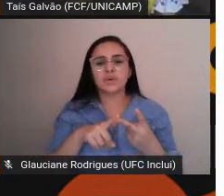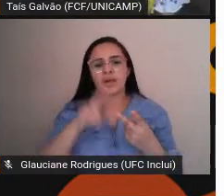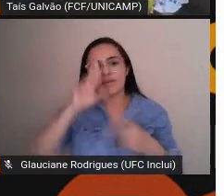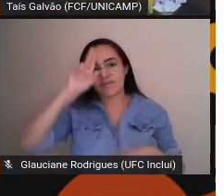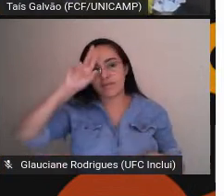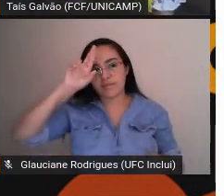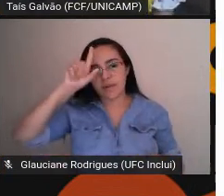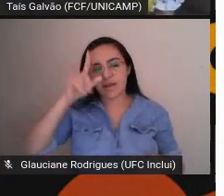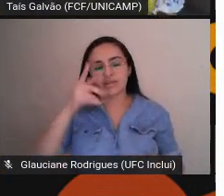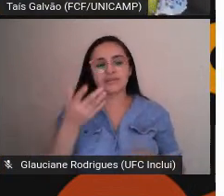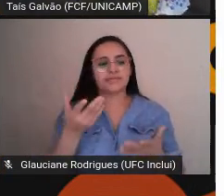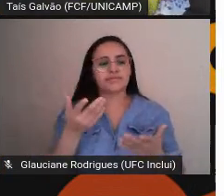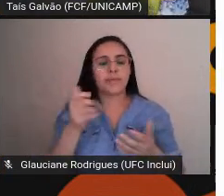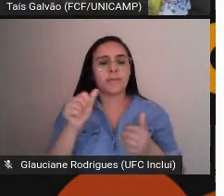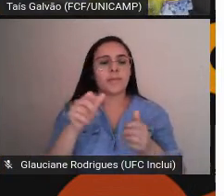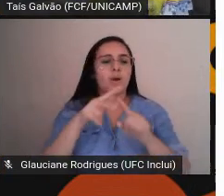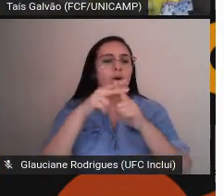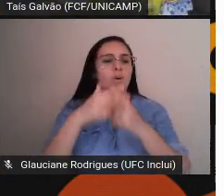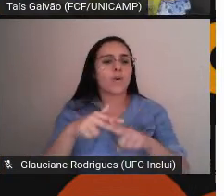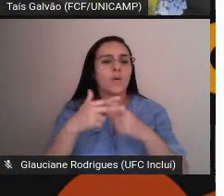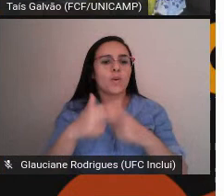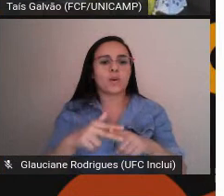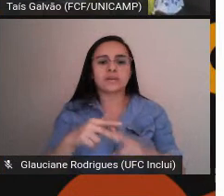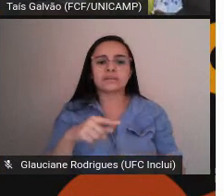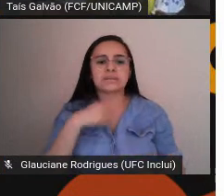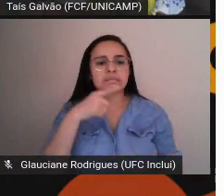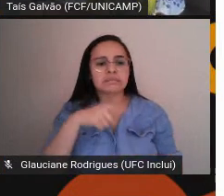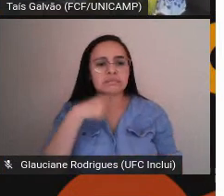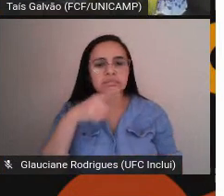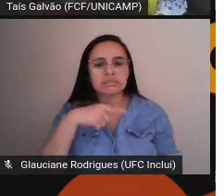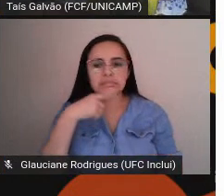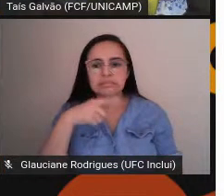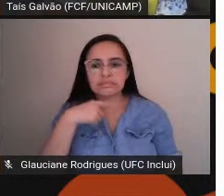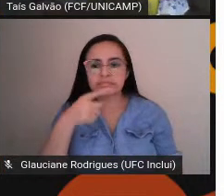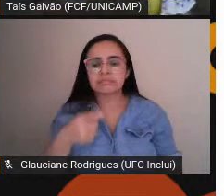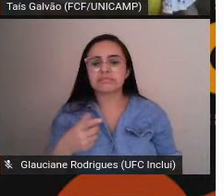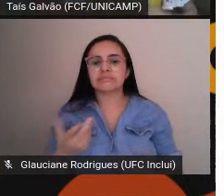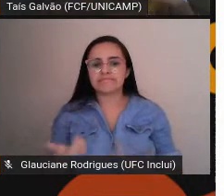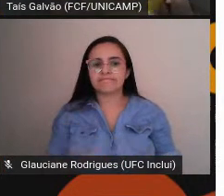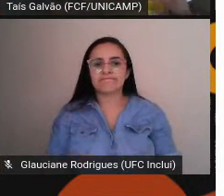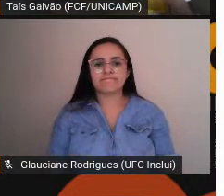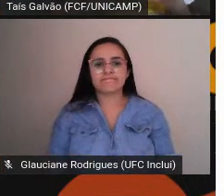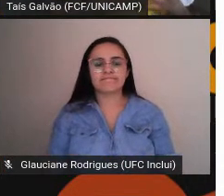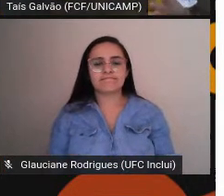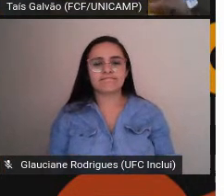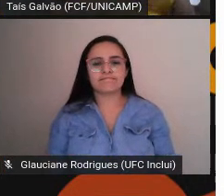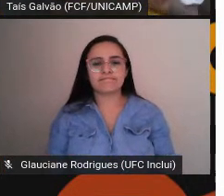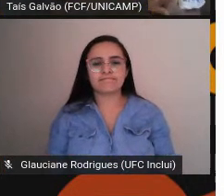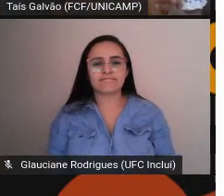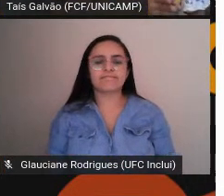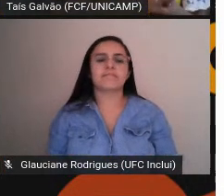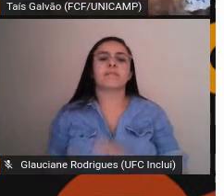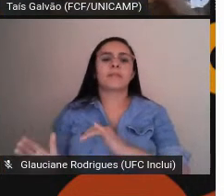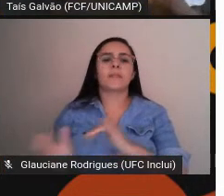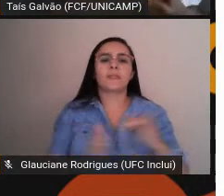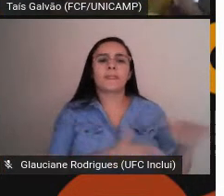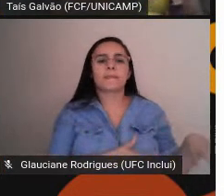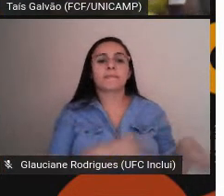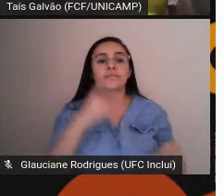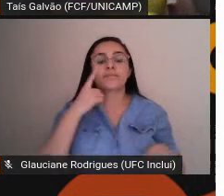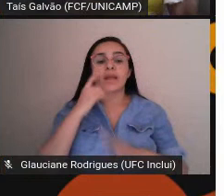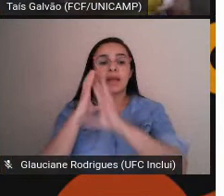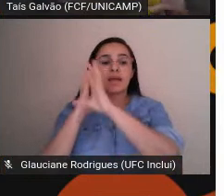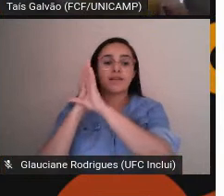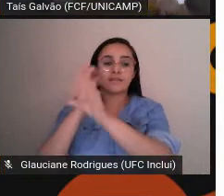que não dá para consertar, e 3% de clinicamente úteis, né? E fora isso, as revisões, né, como